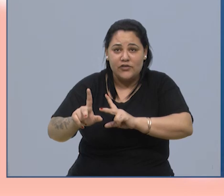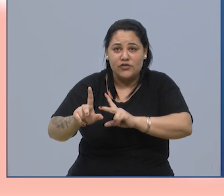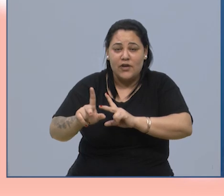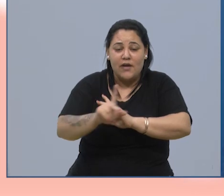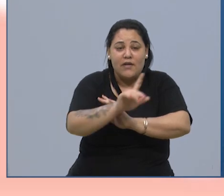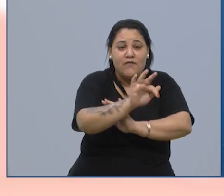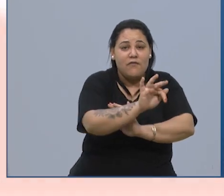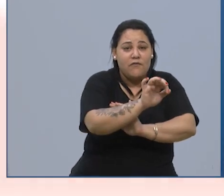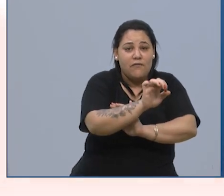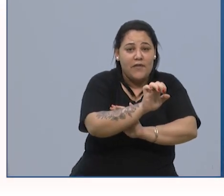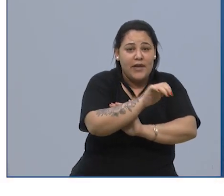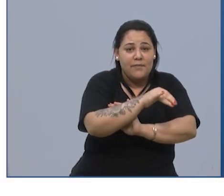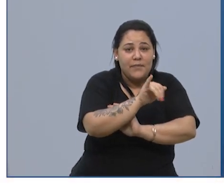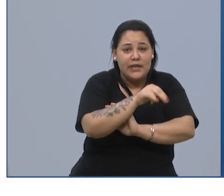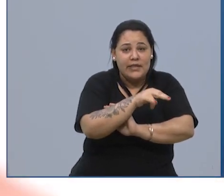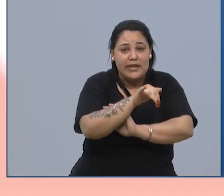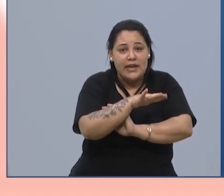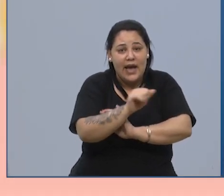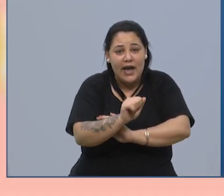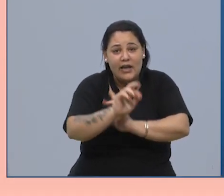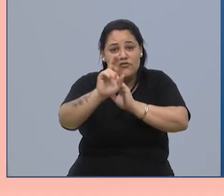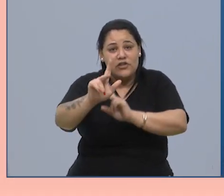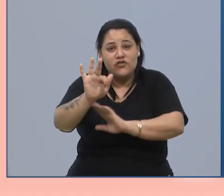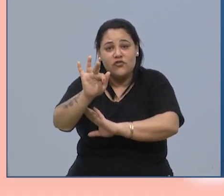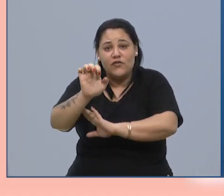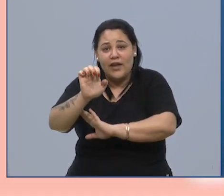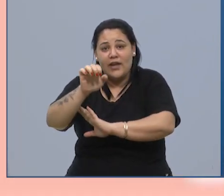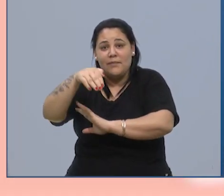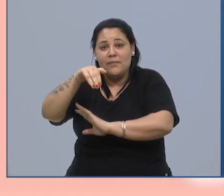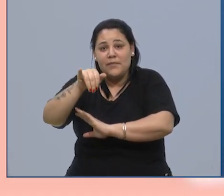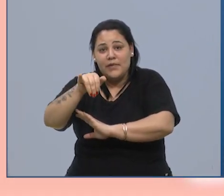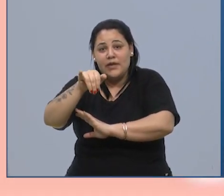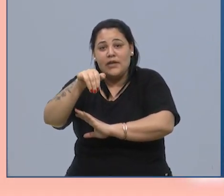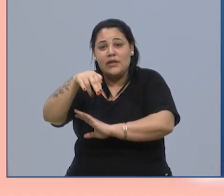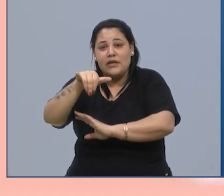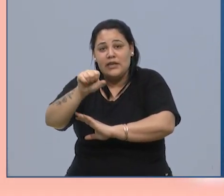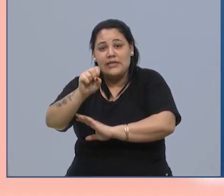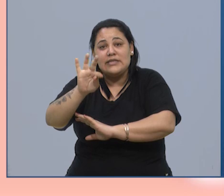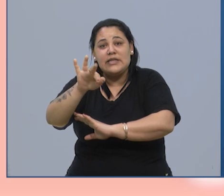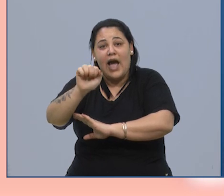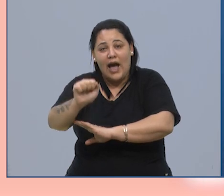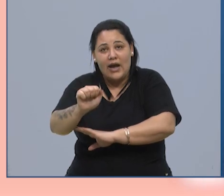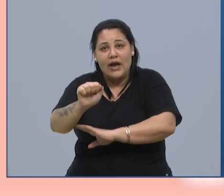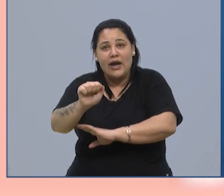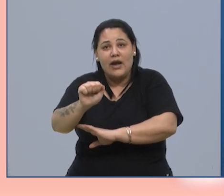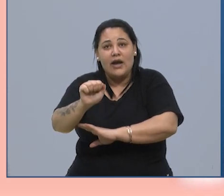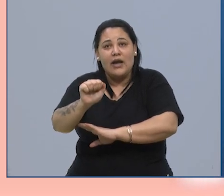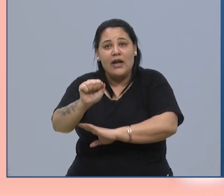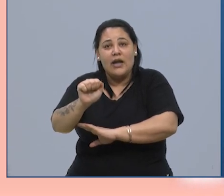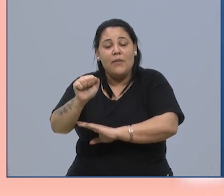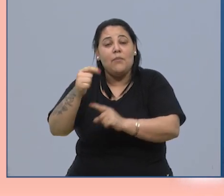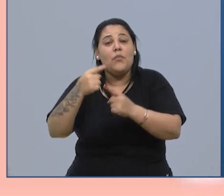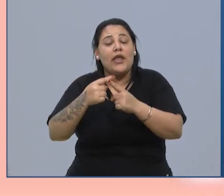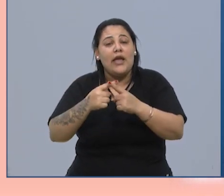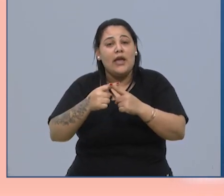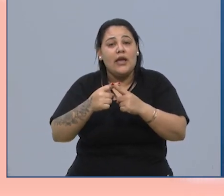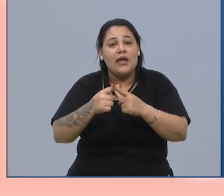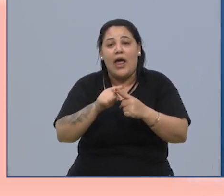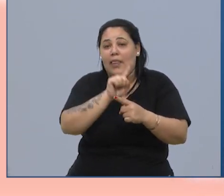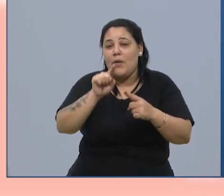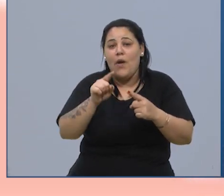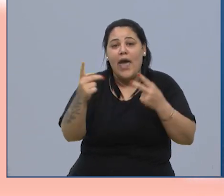editei sozinha e as Então, que... quantas, prof? Sozinha, só eu, essa é a terceira. Vamos tá? mostrar também da Essa é a Cecil, terceira,